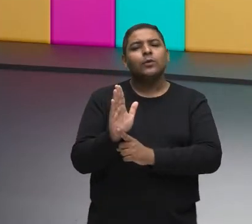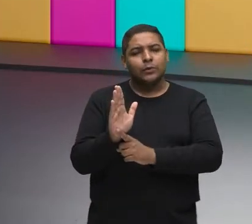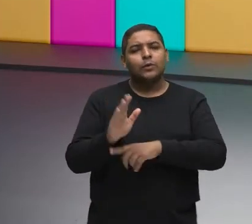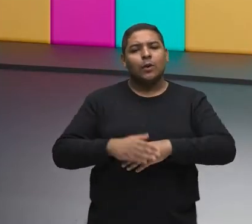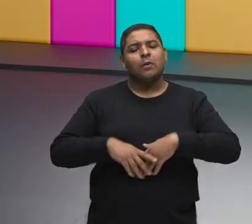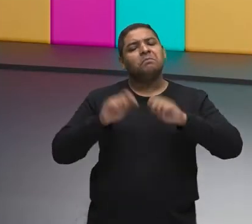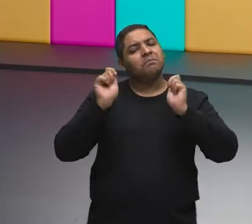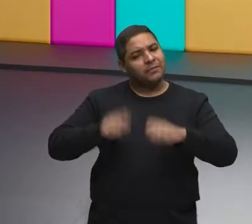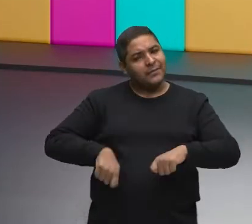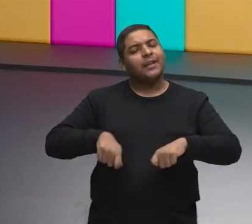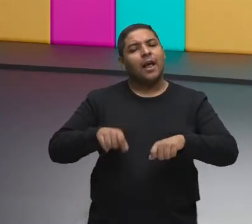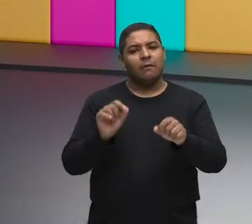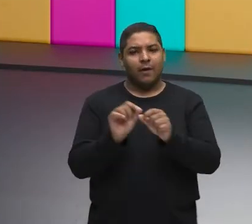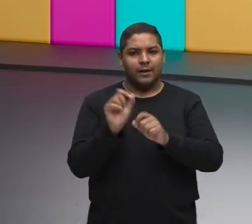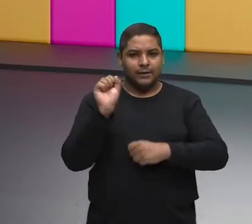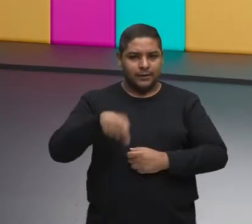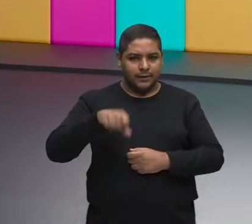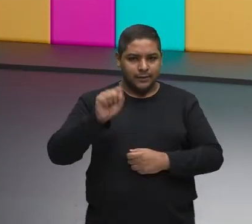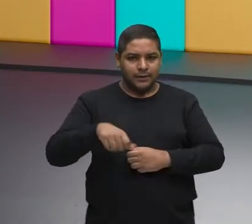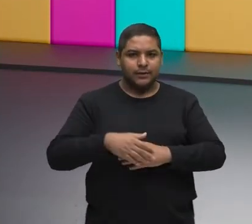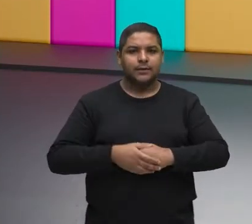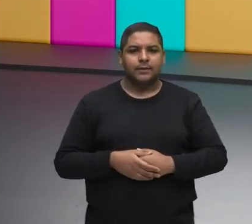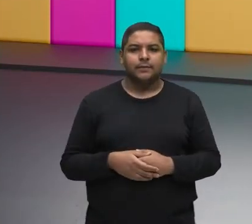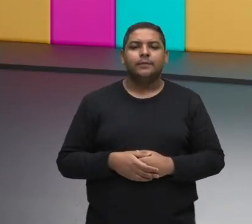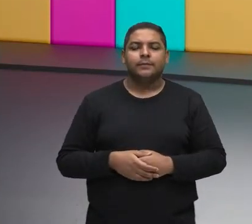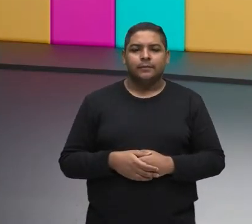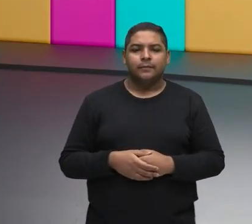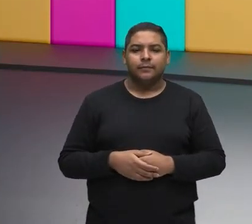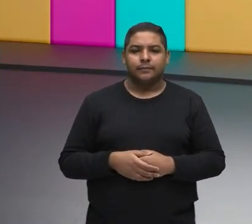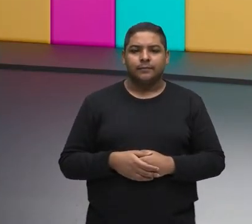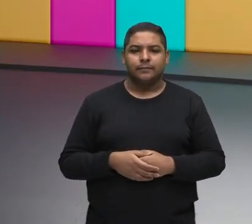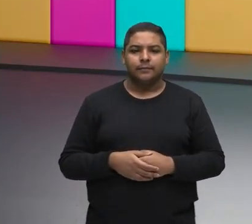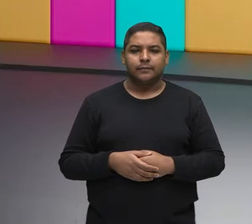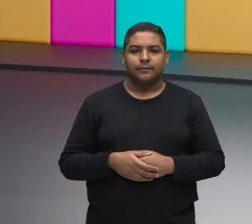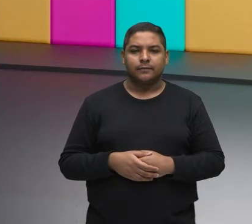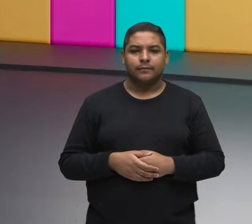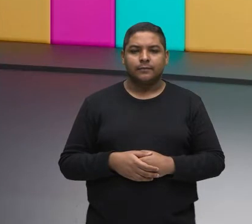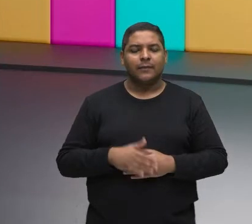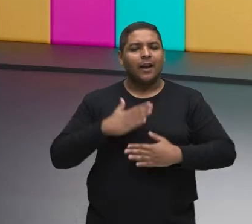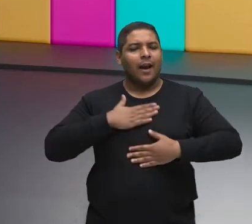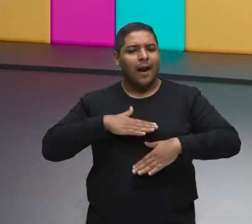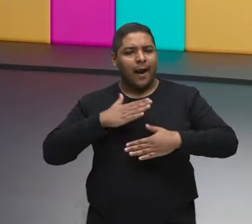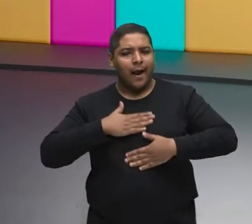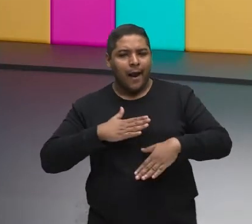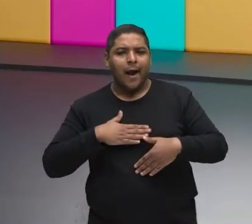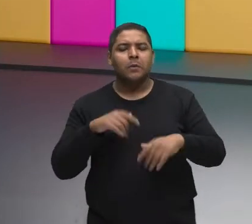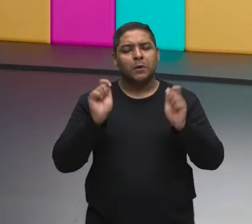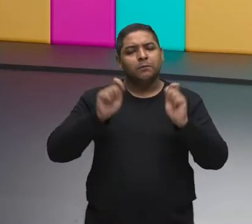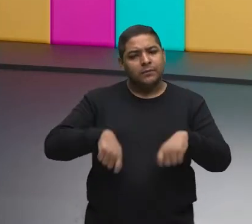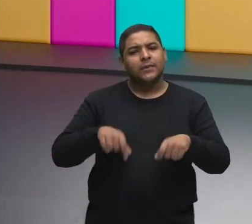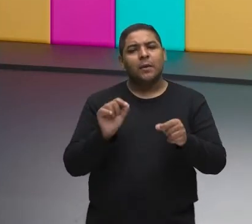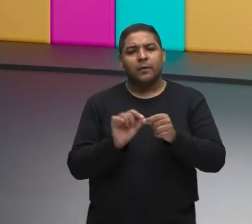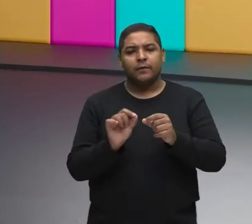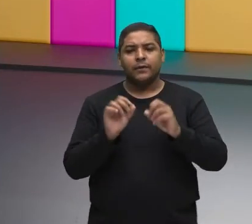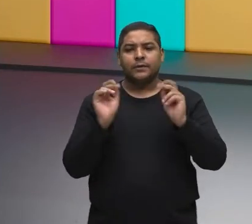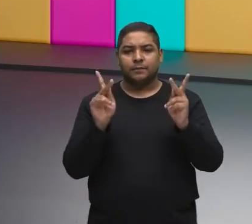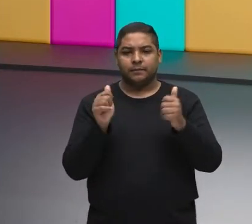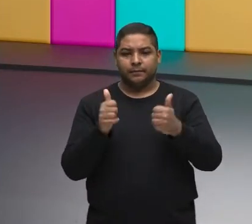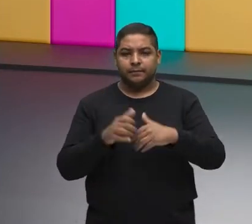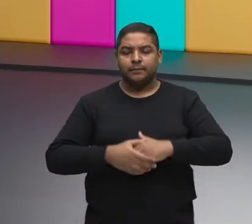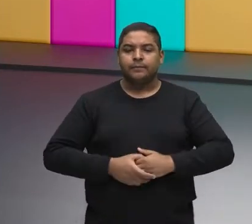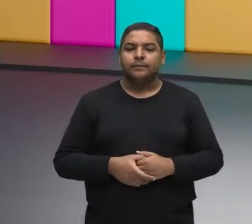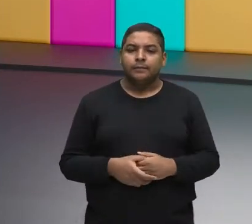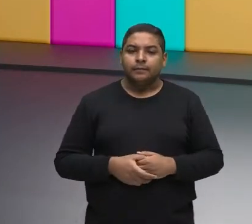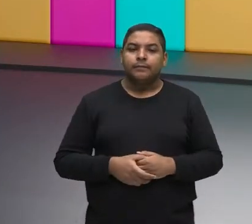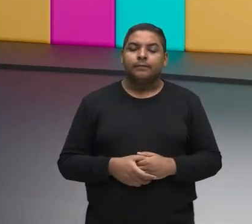pelo menos aquele alongamento, aquela passadinha, opa, de leve. Então sem estresse, beleza? Então isso